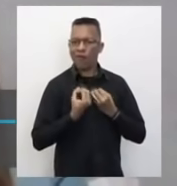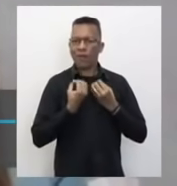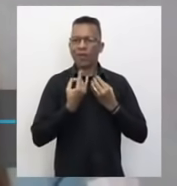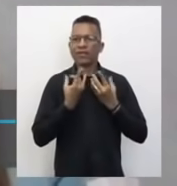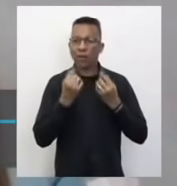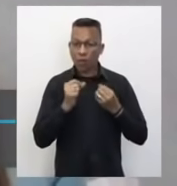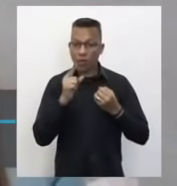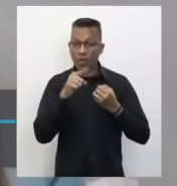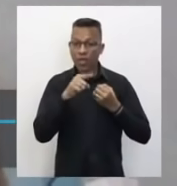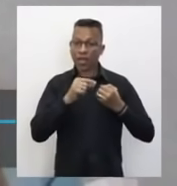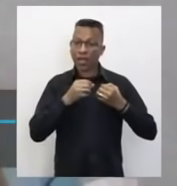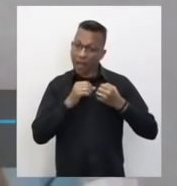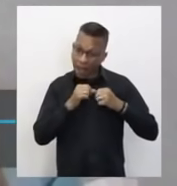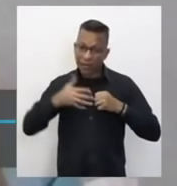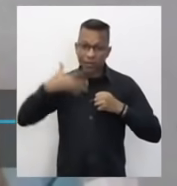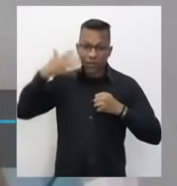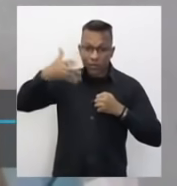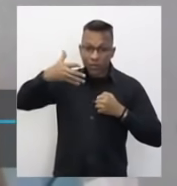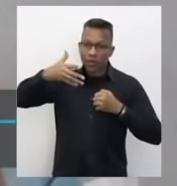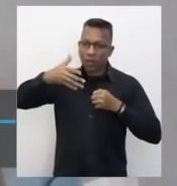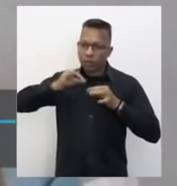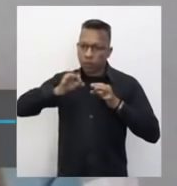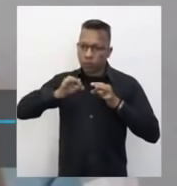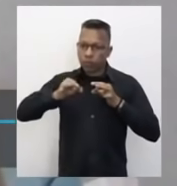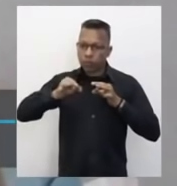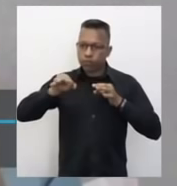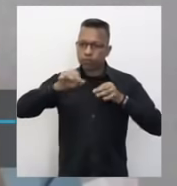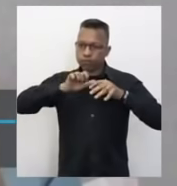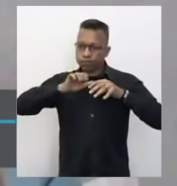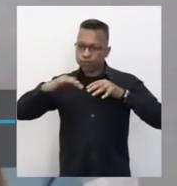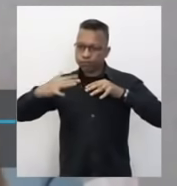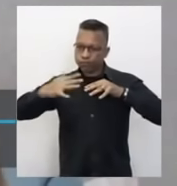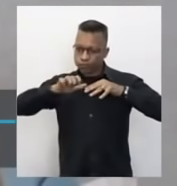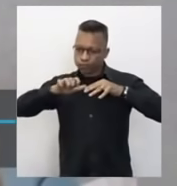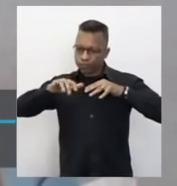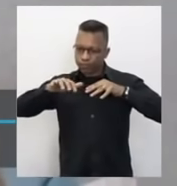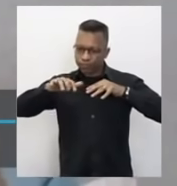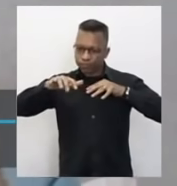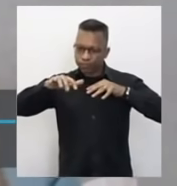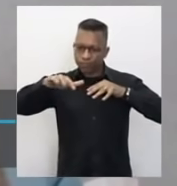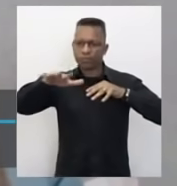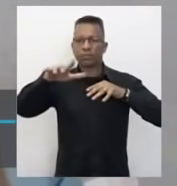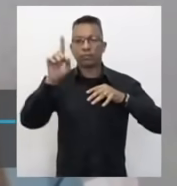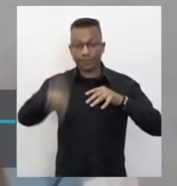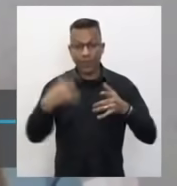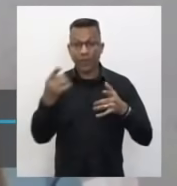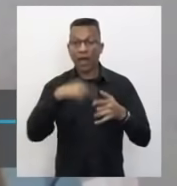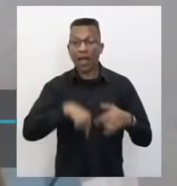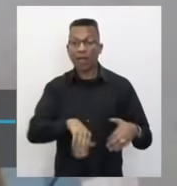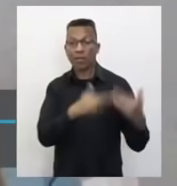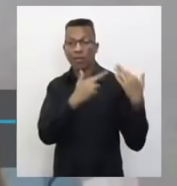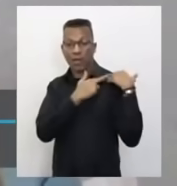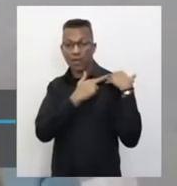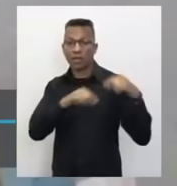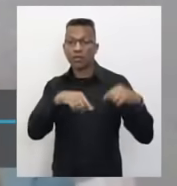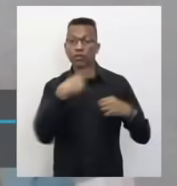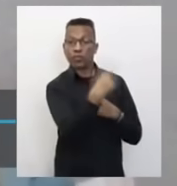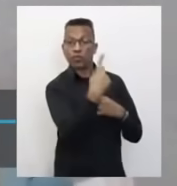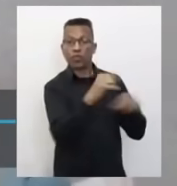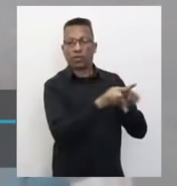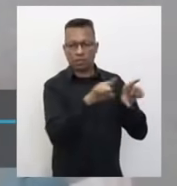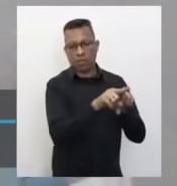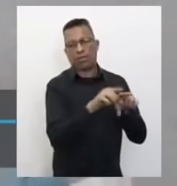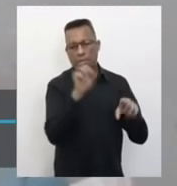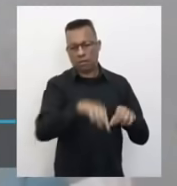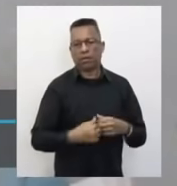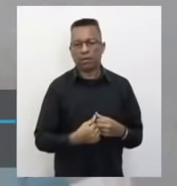que aquele discurso de ódio continuasse sendo viralizado para todo mundo. Então, você também é responsável por isso. Nós falamos